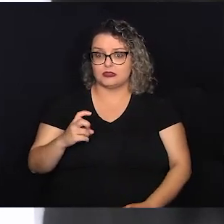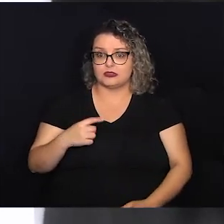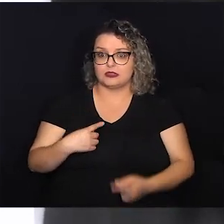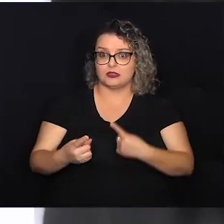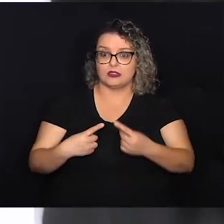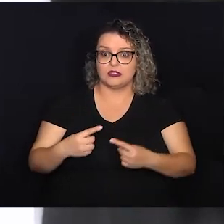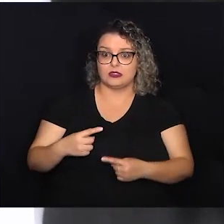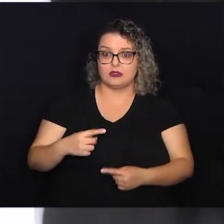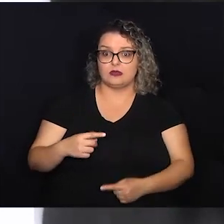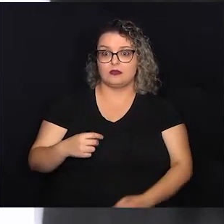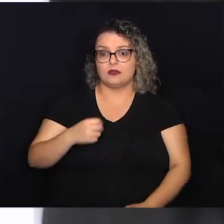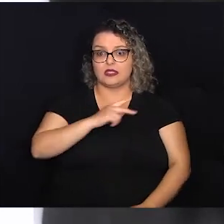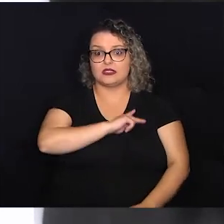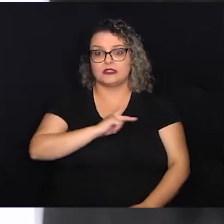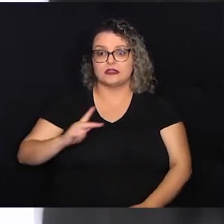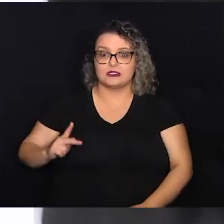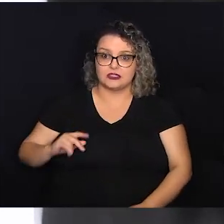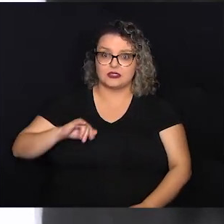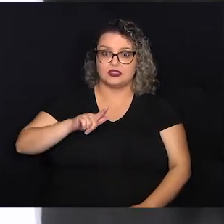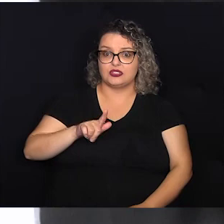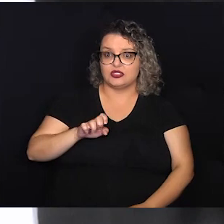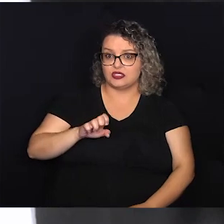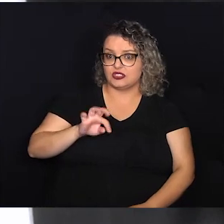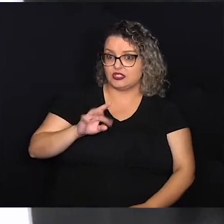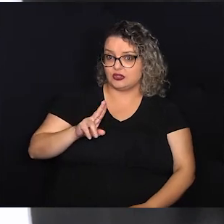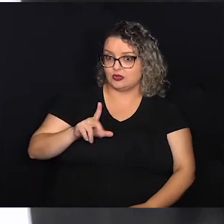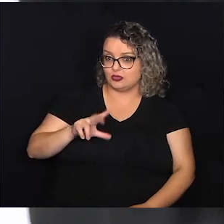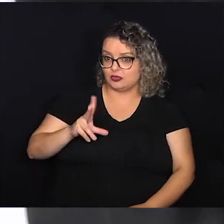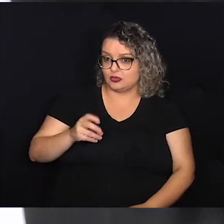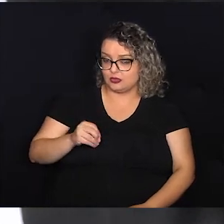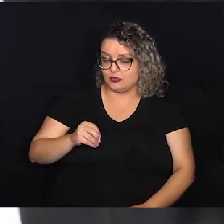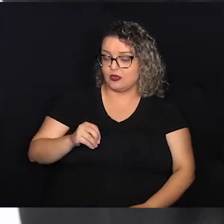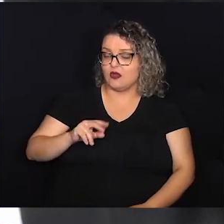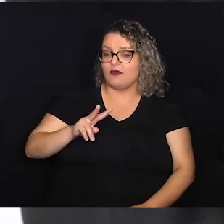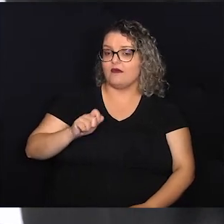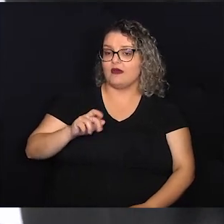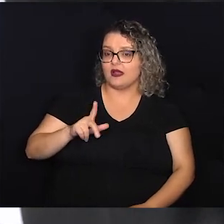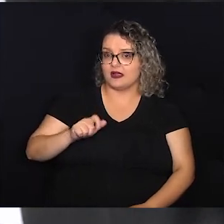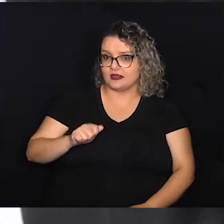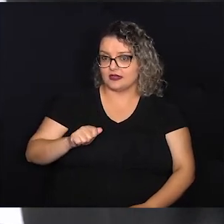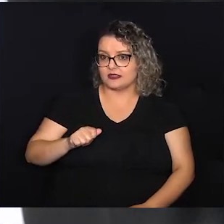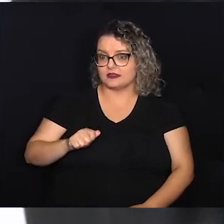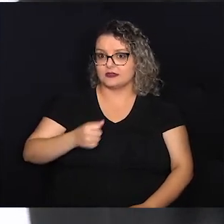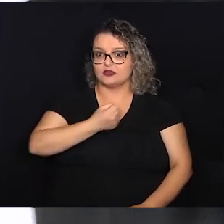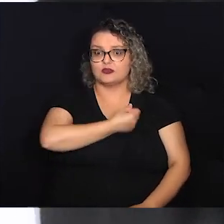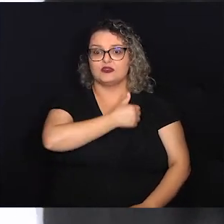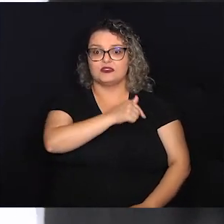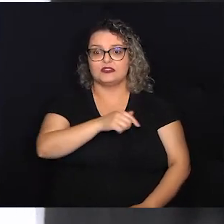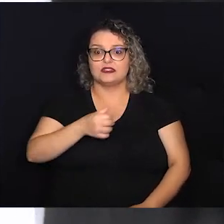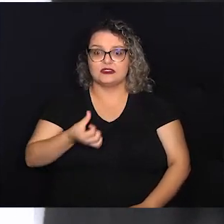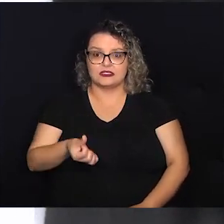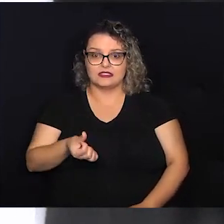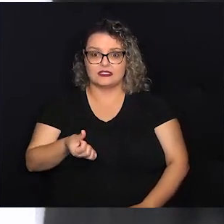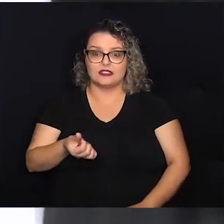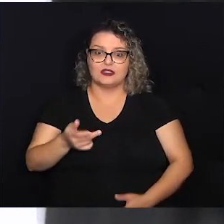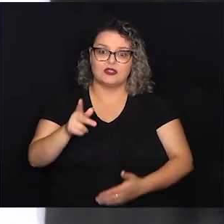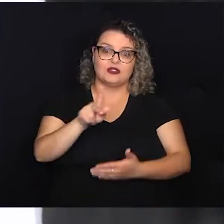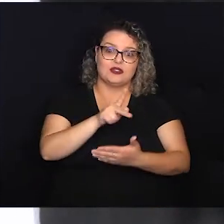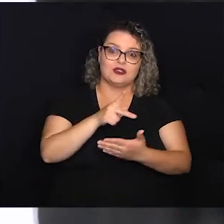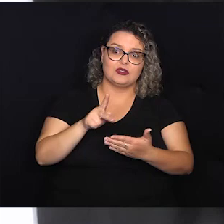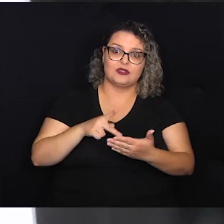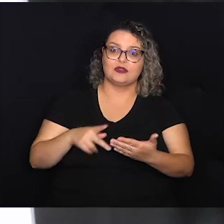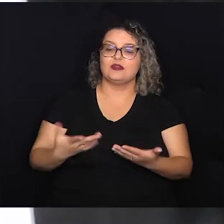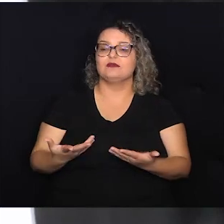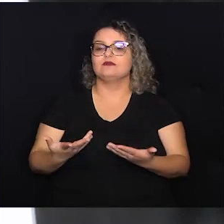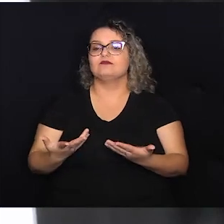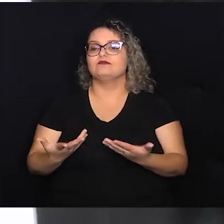na Avenida Presidente Getúlio Vargas, número 86. E quando eu saí de lá, o poeta